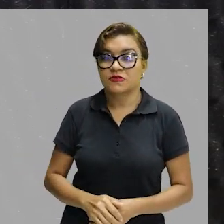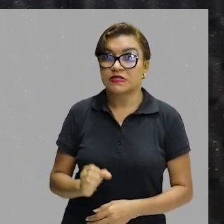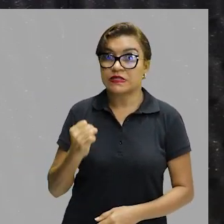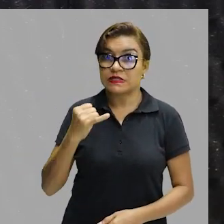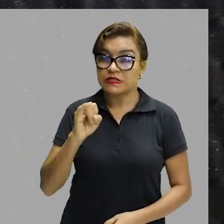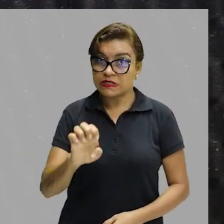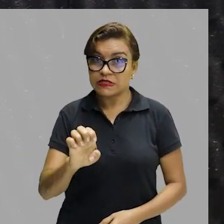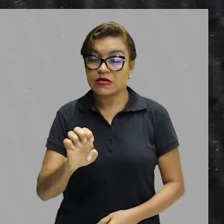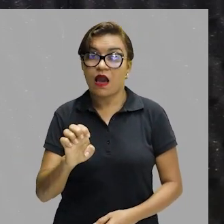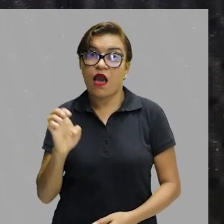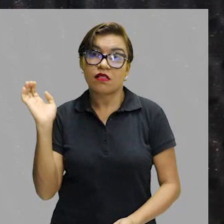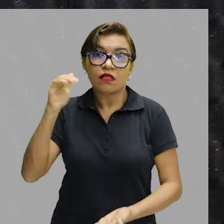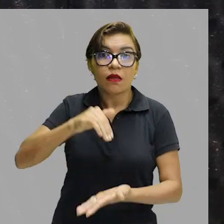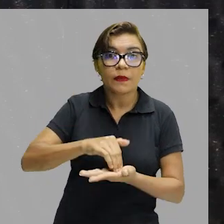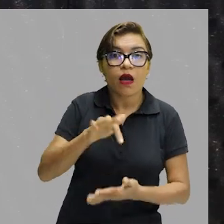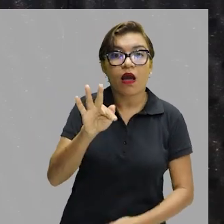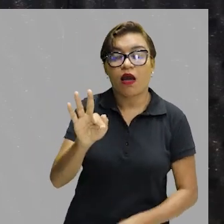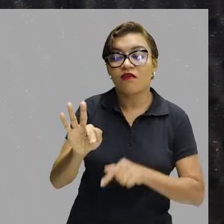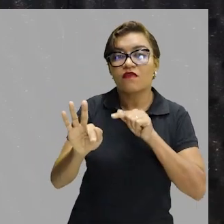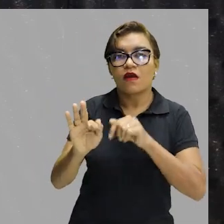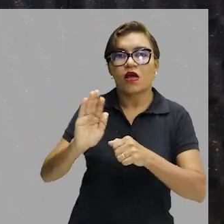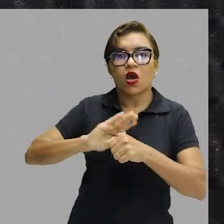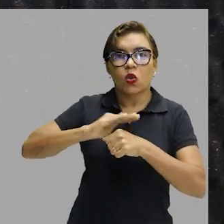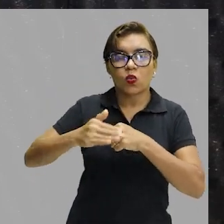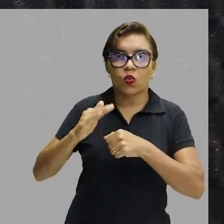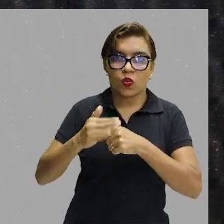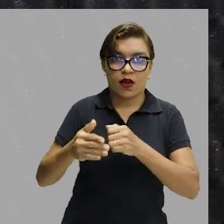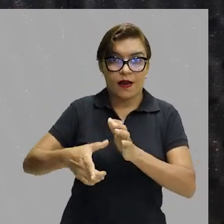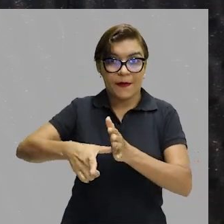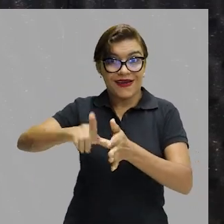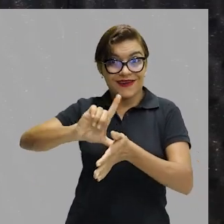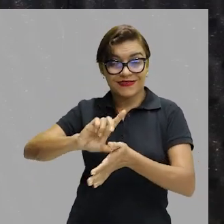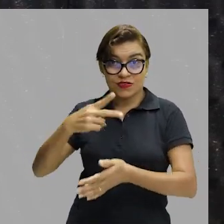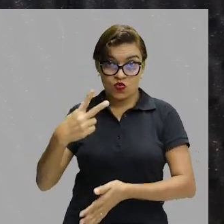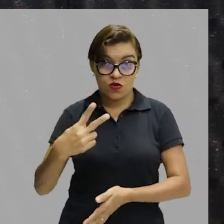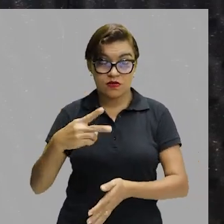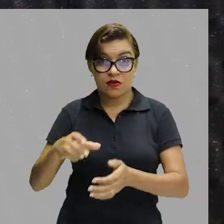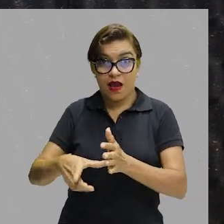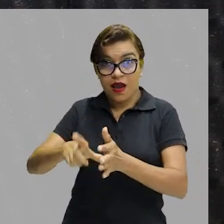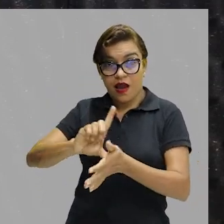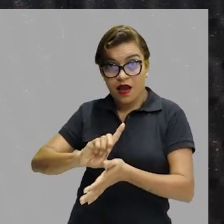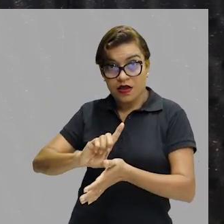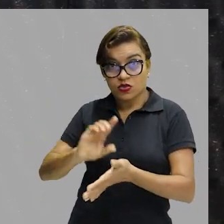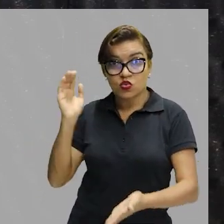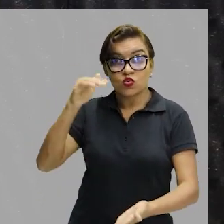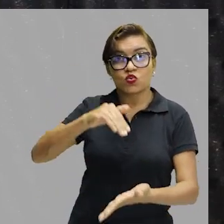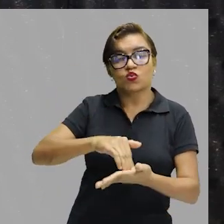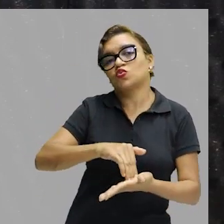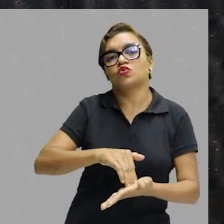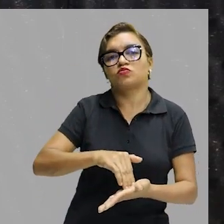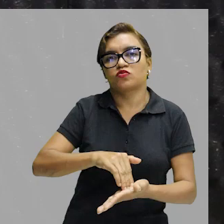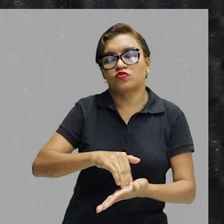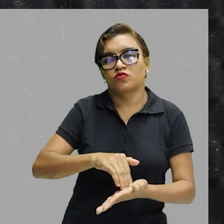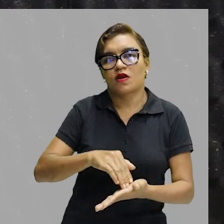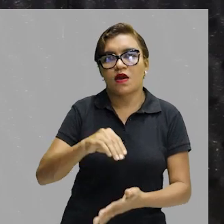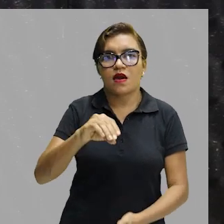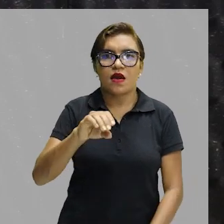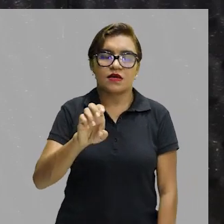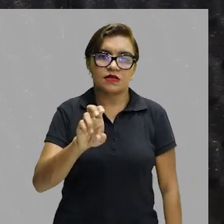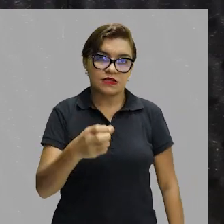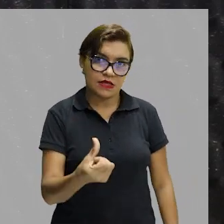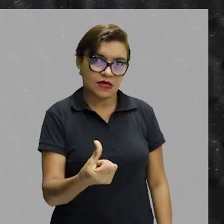F, o F está 2 camadas antes do último nível,